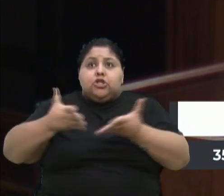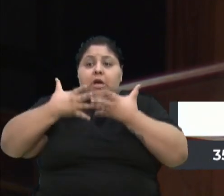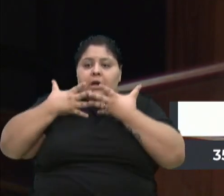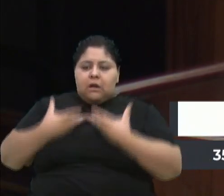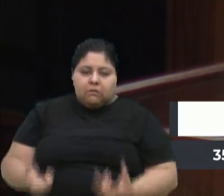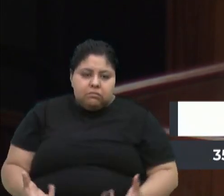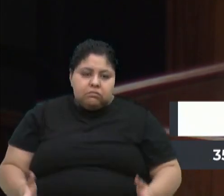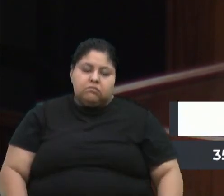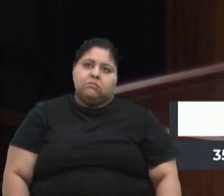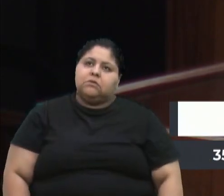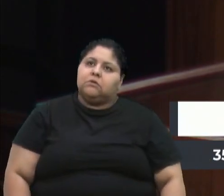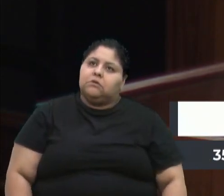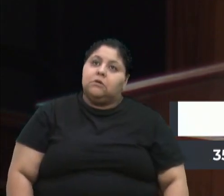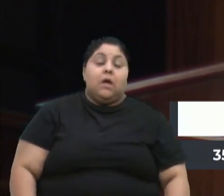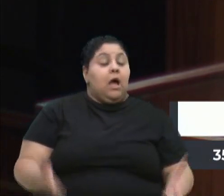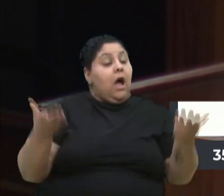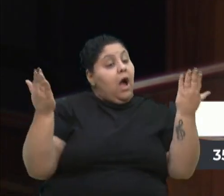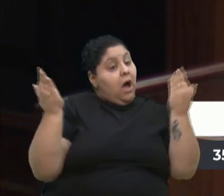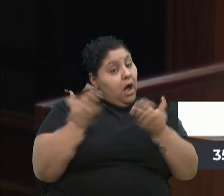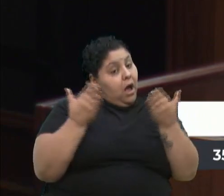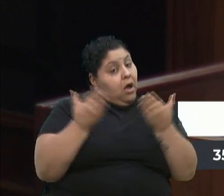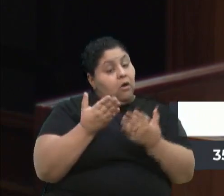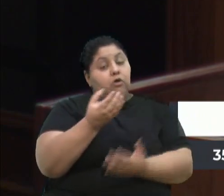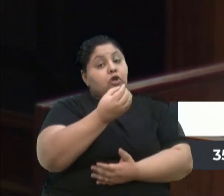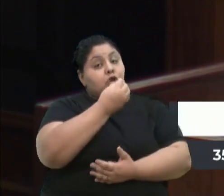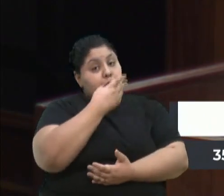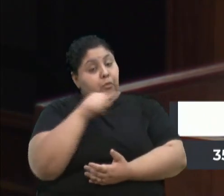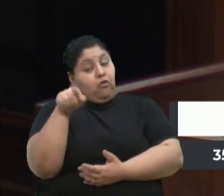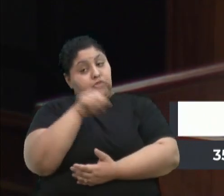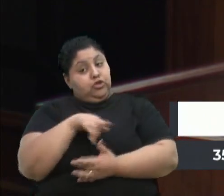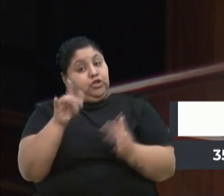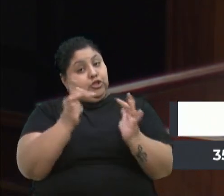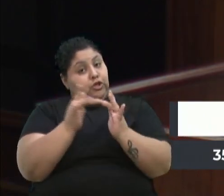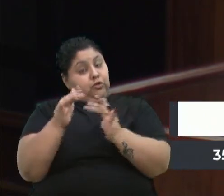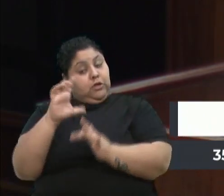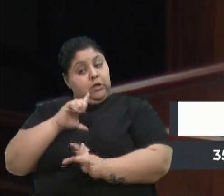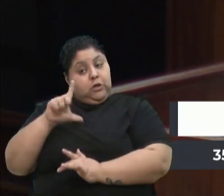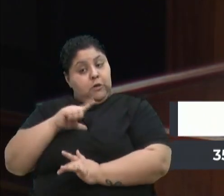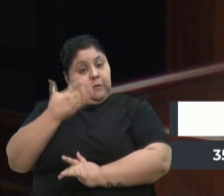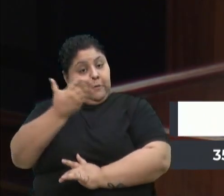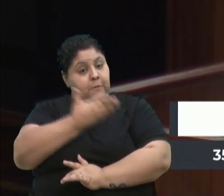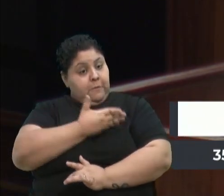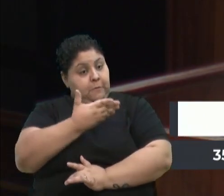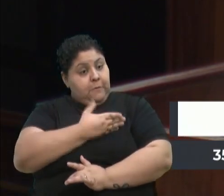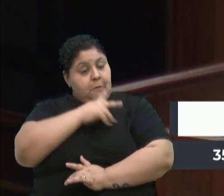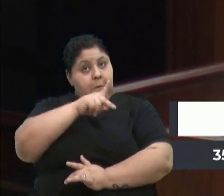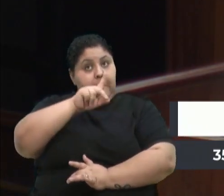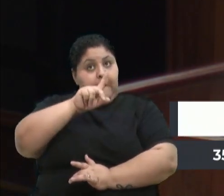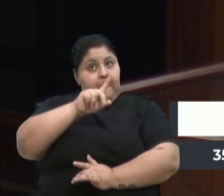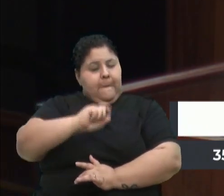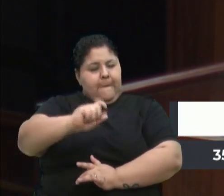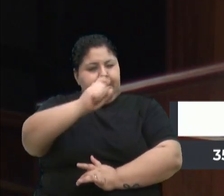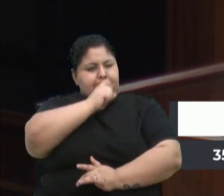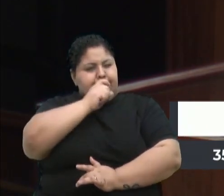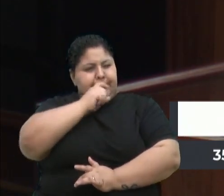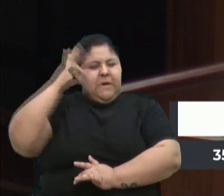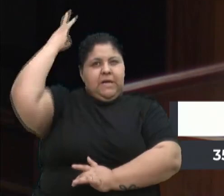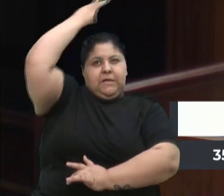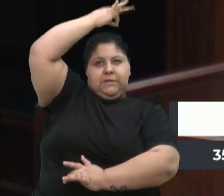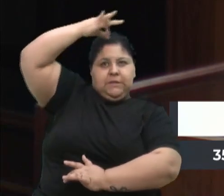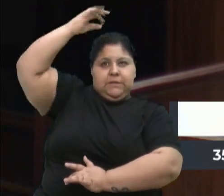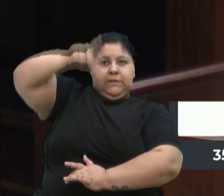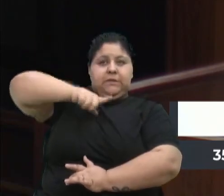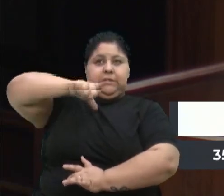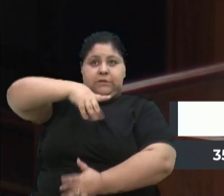isso? Agora sim, que bom que a gente tem contato. Eu tenho um amigo meu, que ele é pai de santo, o vereador Lucas, e ele tem um filho de santo dele lá,